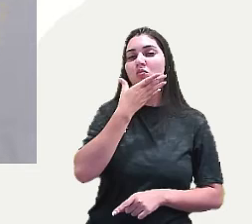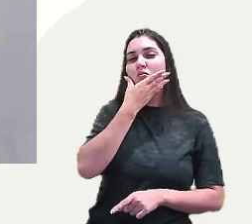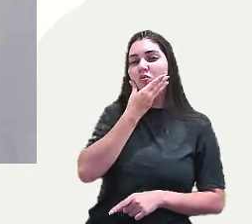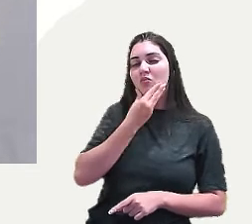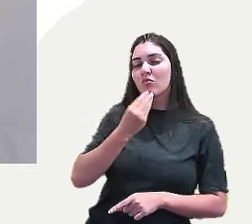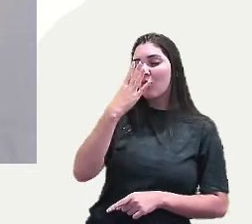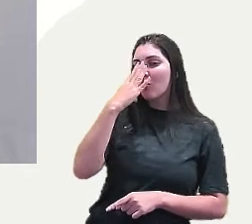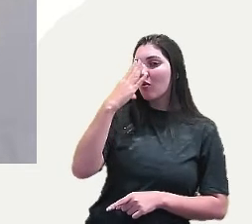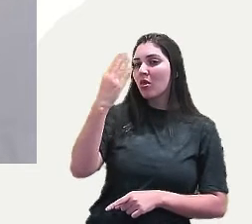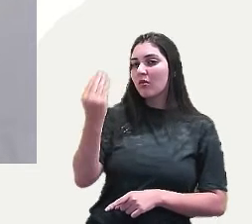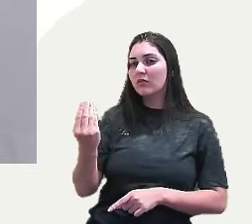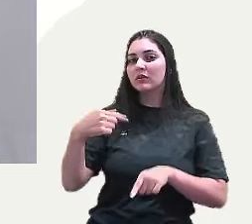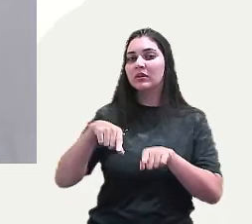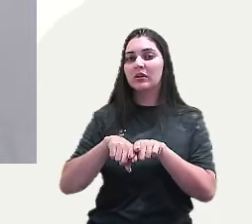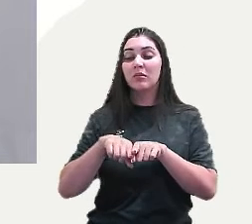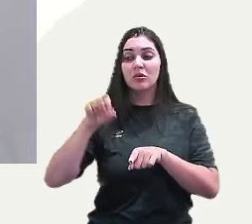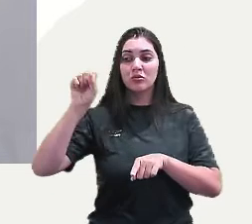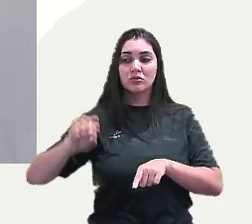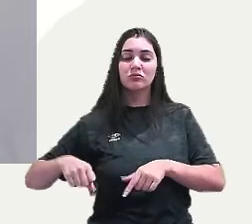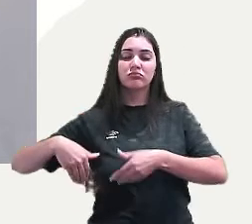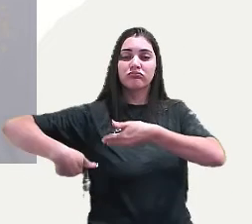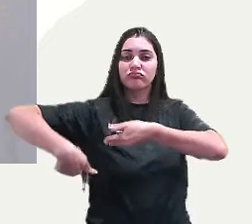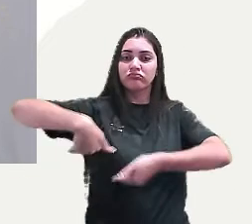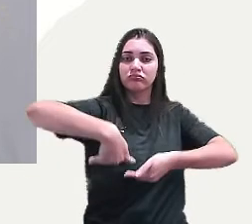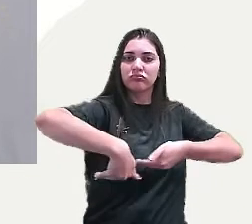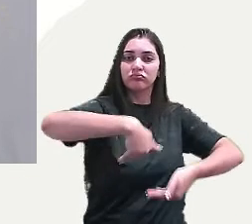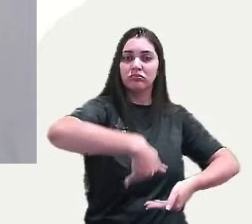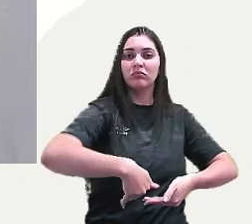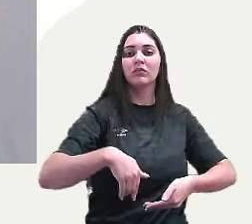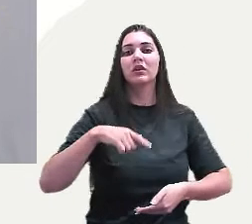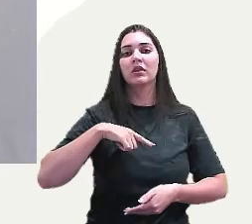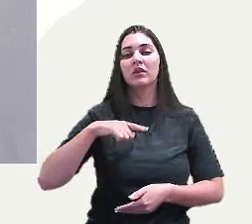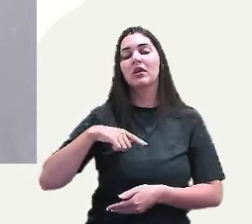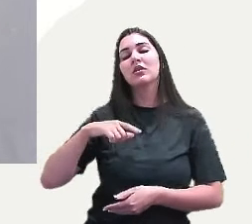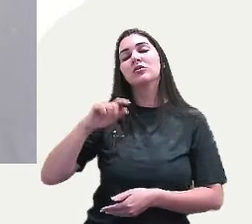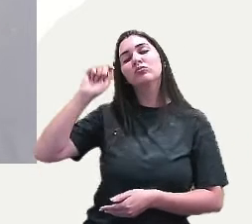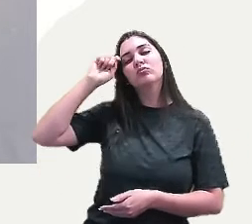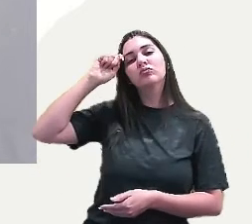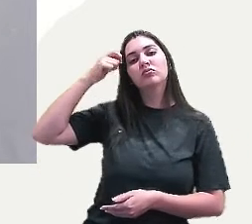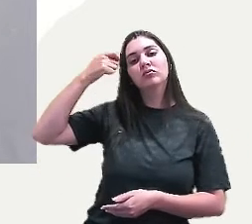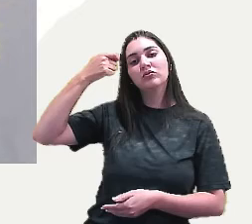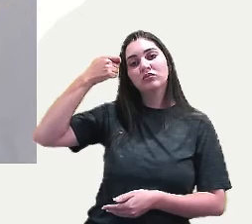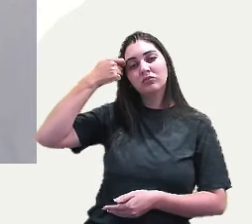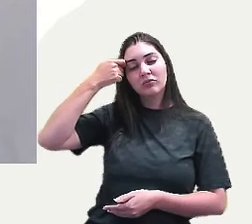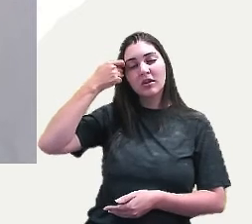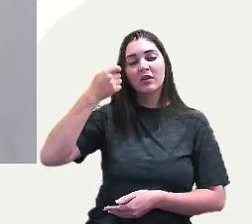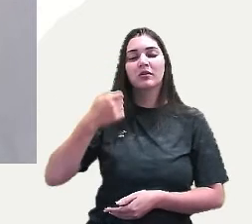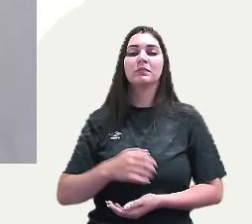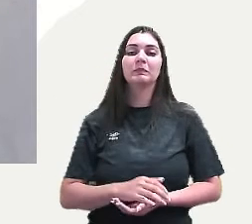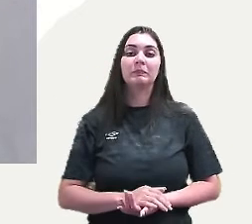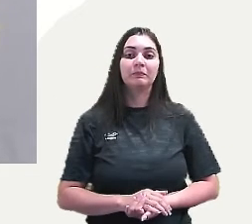curupira. E no Sul, o negrinho do pastoril. Desculpe, negrinho do pastoreio.